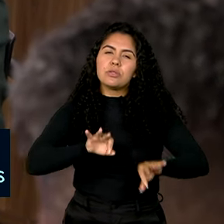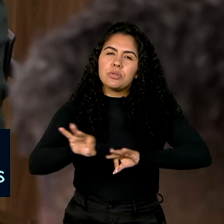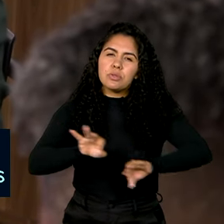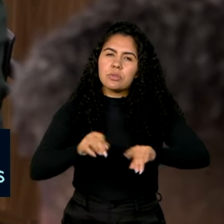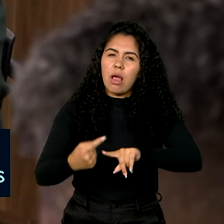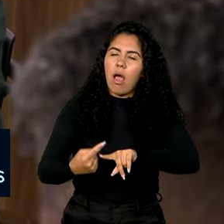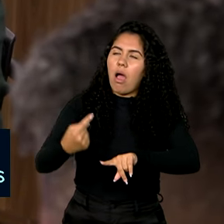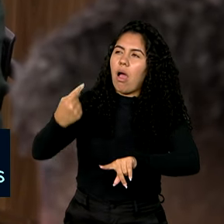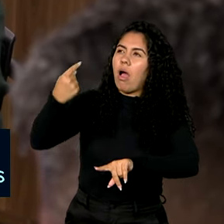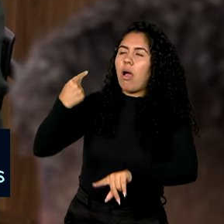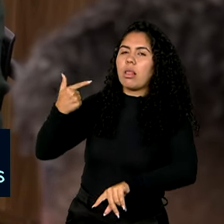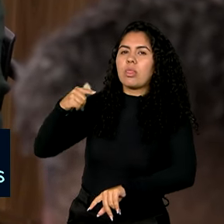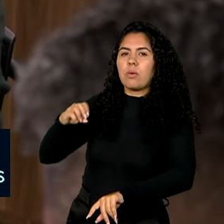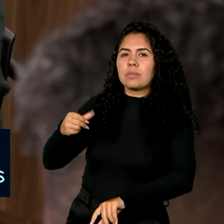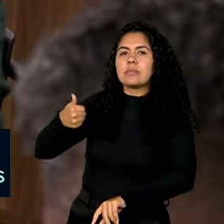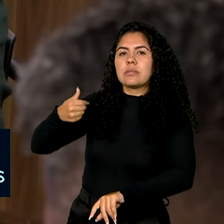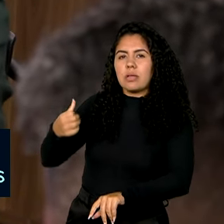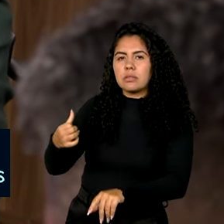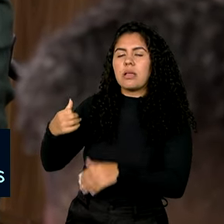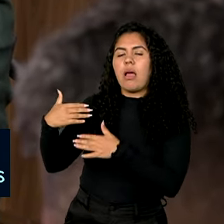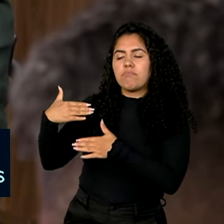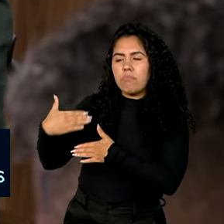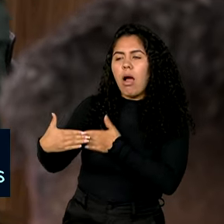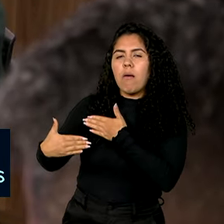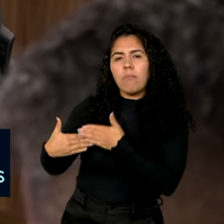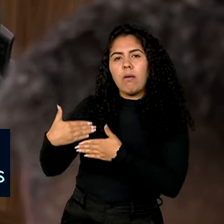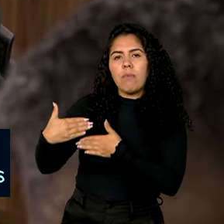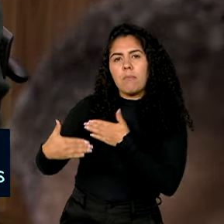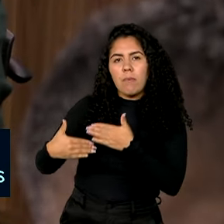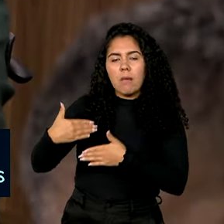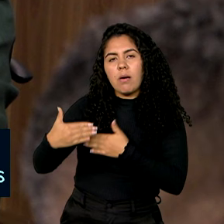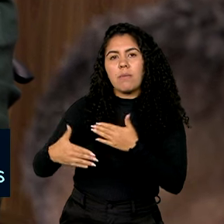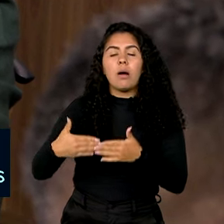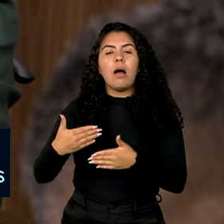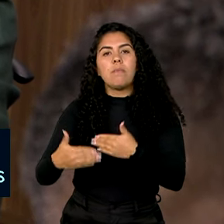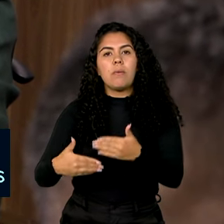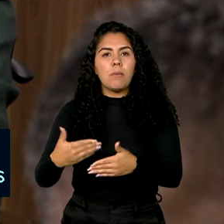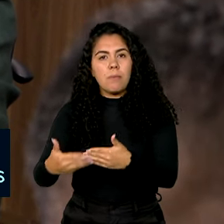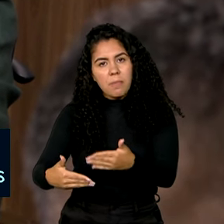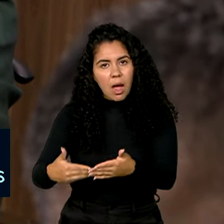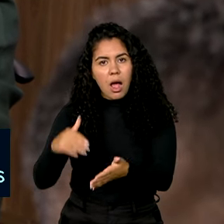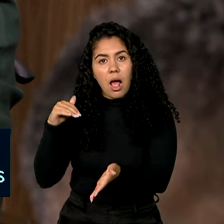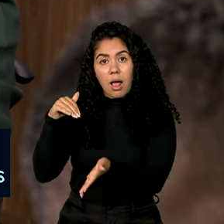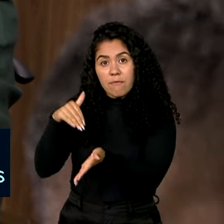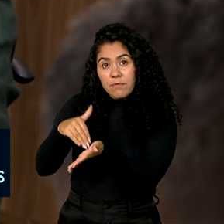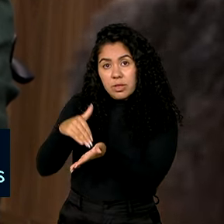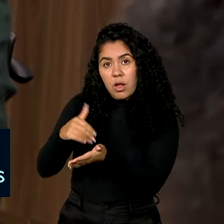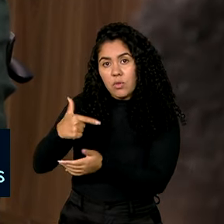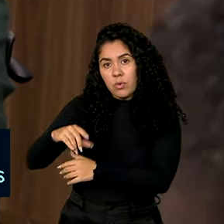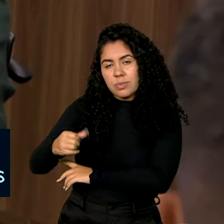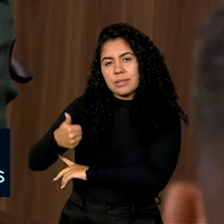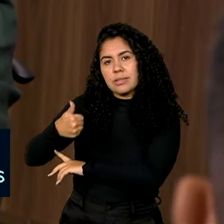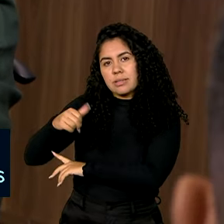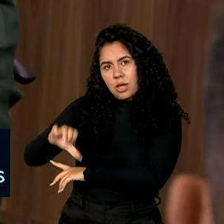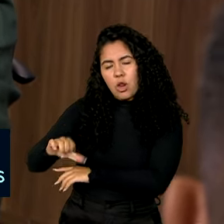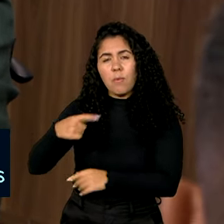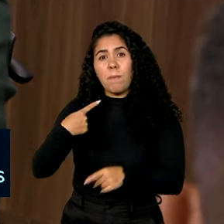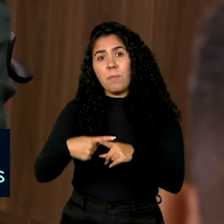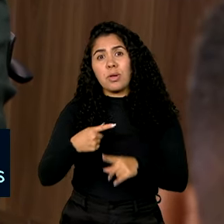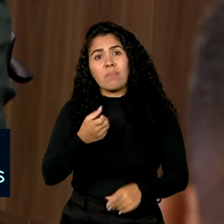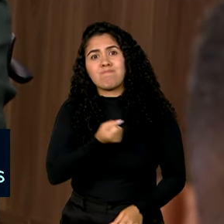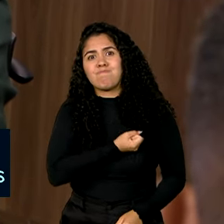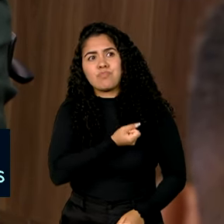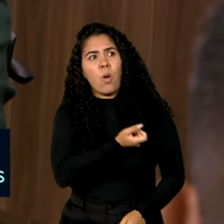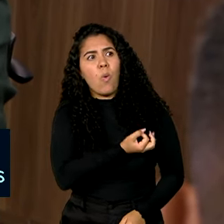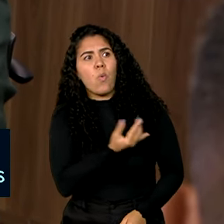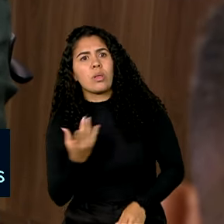2016 iniciamos esse processo ele foi prorrogado depois para final de 2019 porque o número era grande número de pessoas era